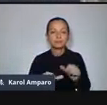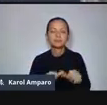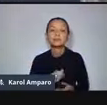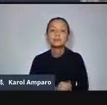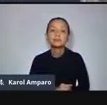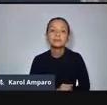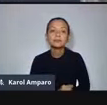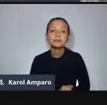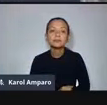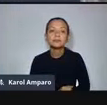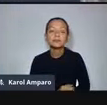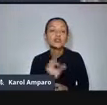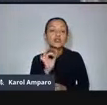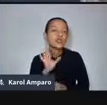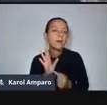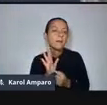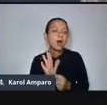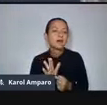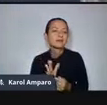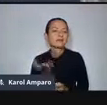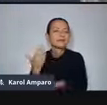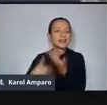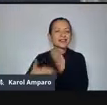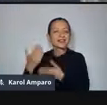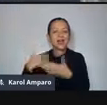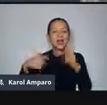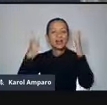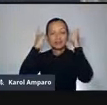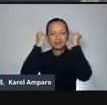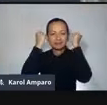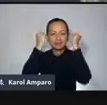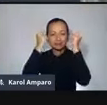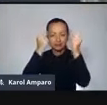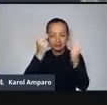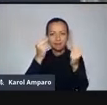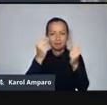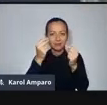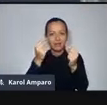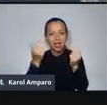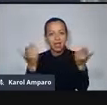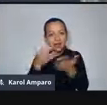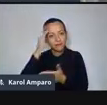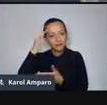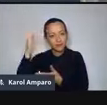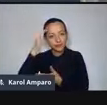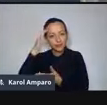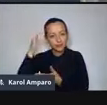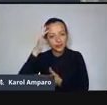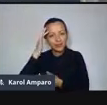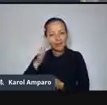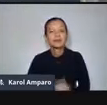Só uma mostragem, né, da Grécia Antiga para a filosofia ocidental. Né? Passa.